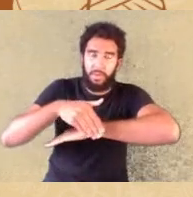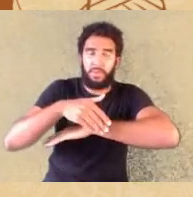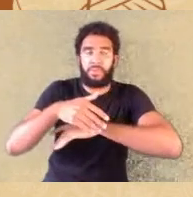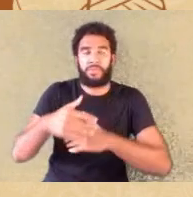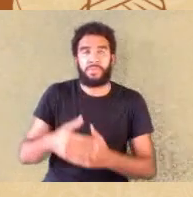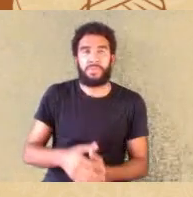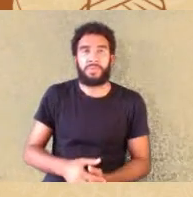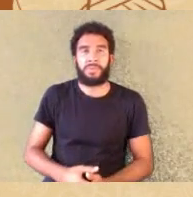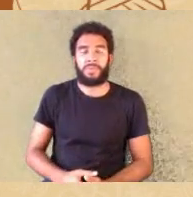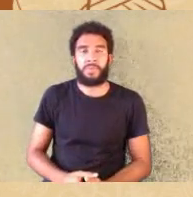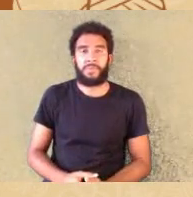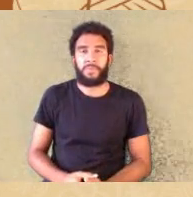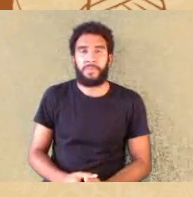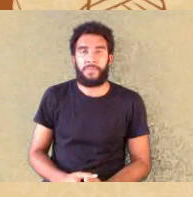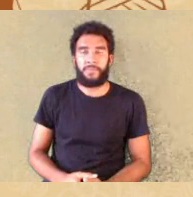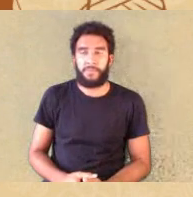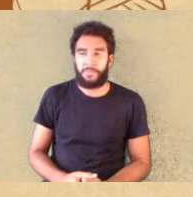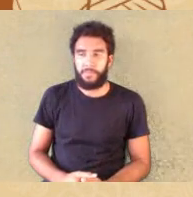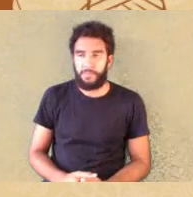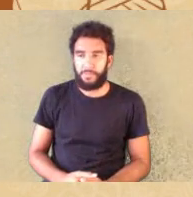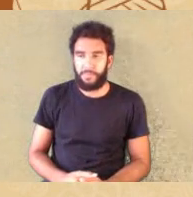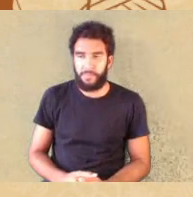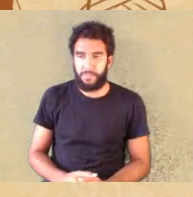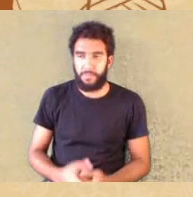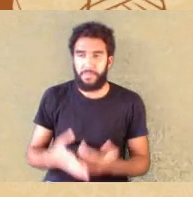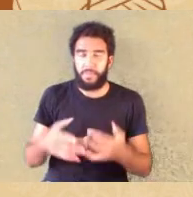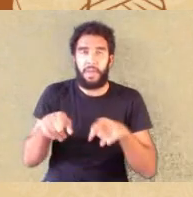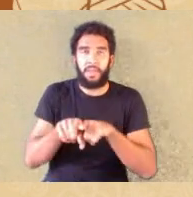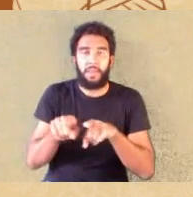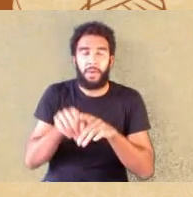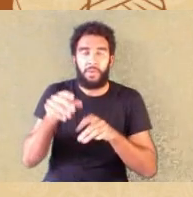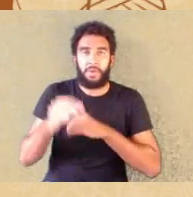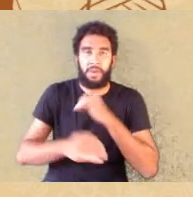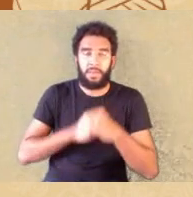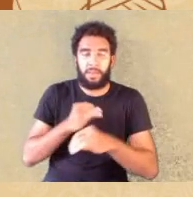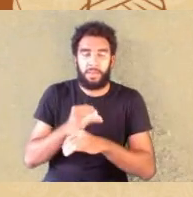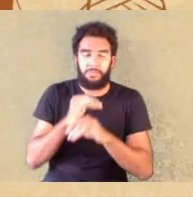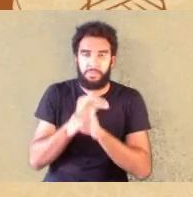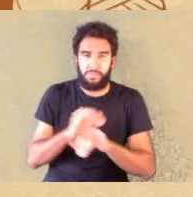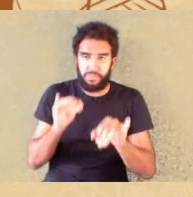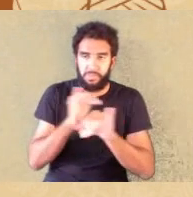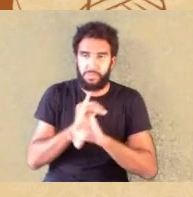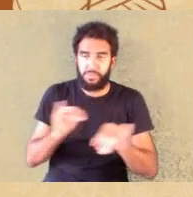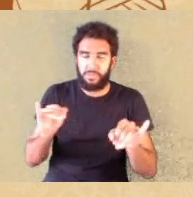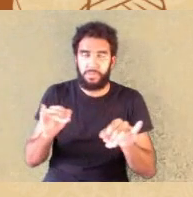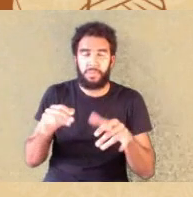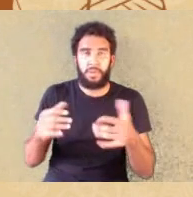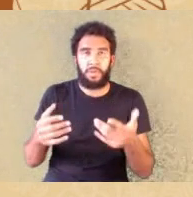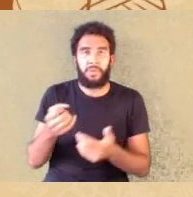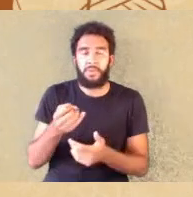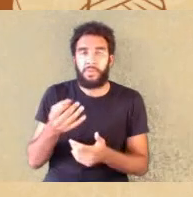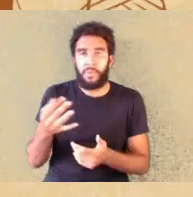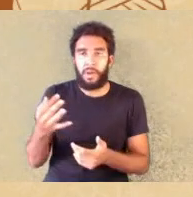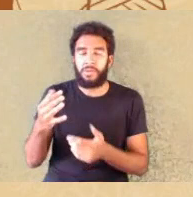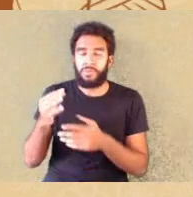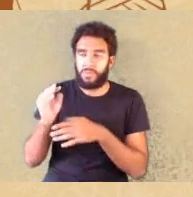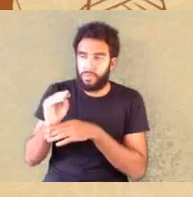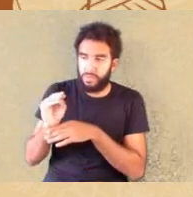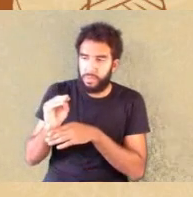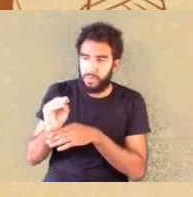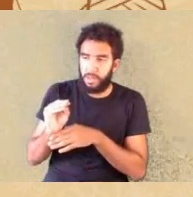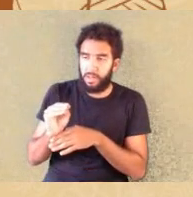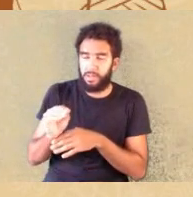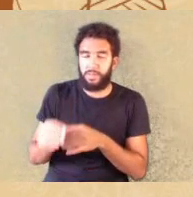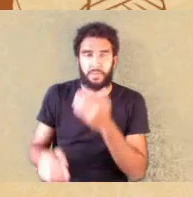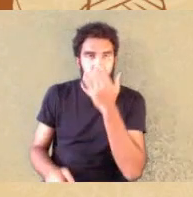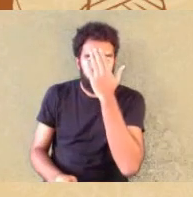redes virtuais, da internet. Estratégias de autocuidado, aquilo que a Bell Hooks, a